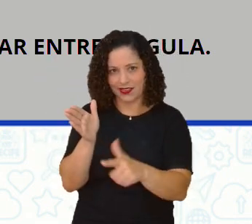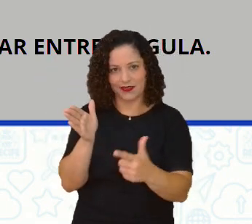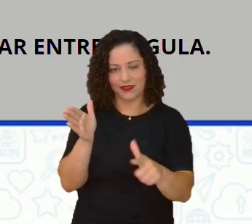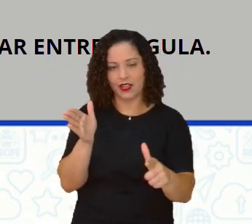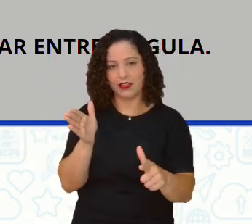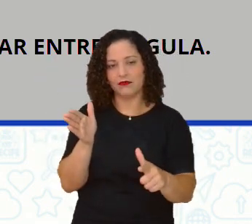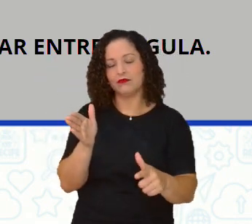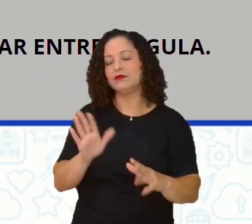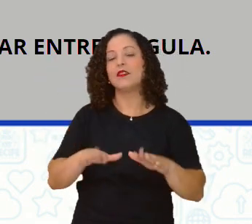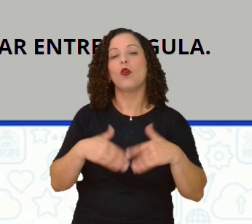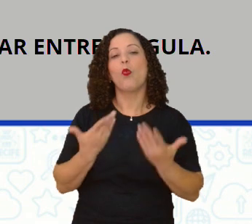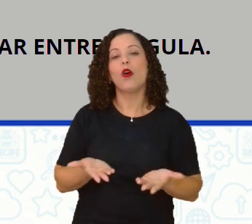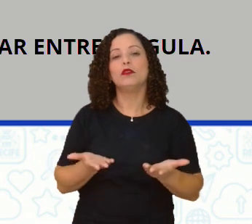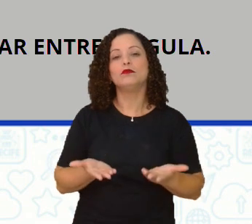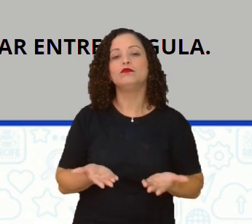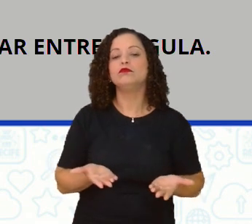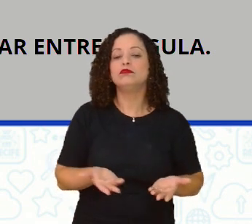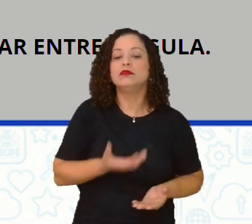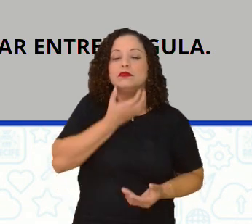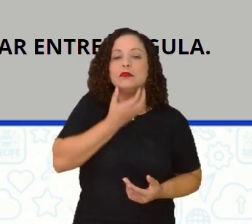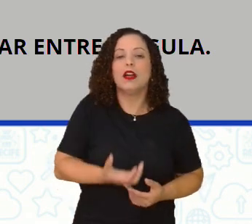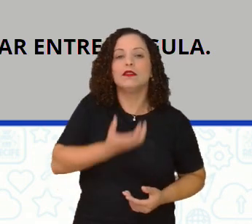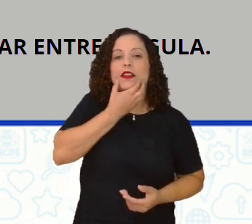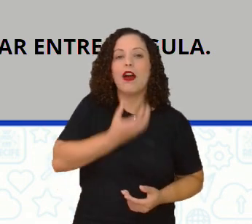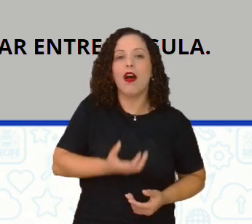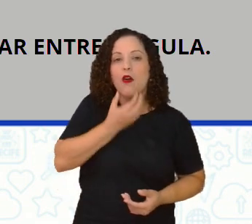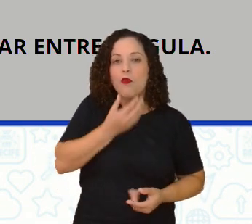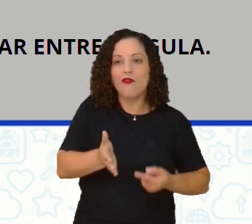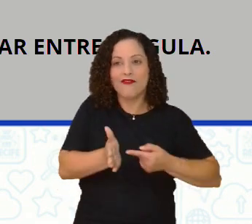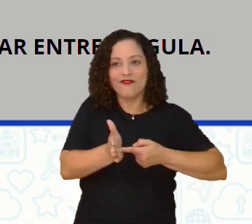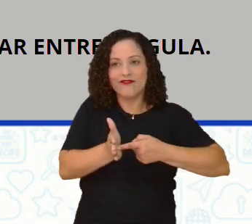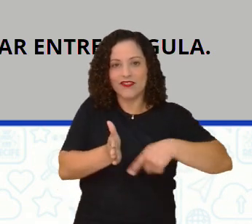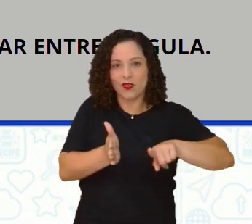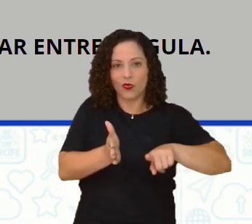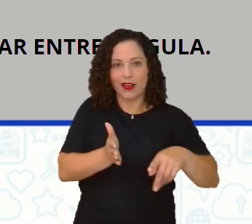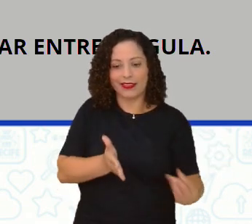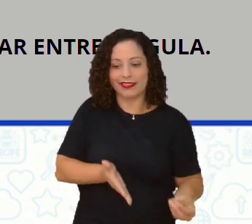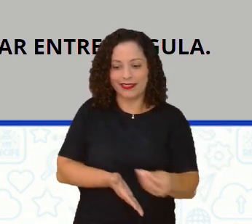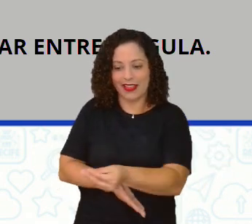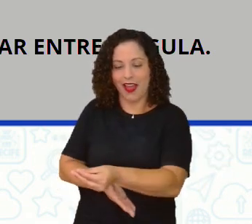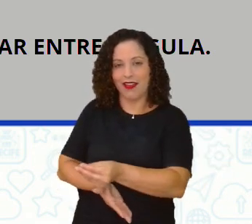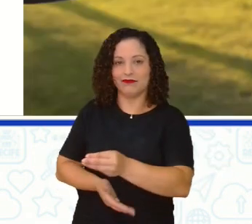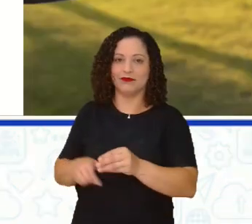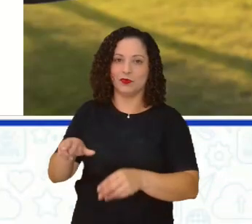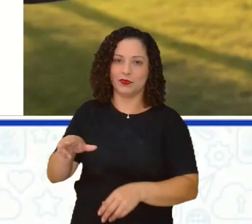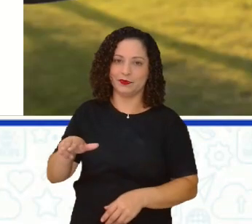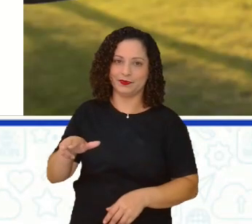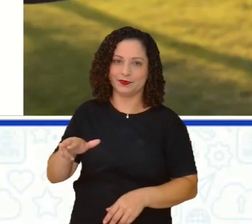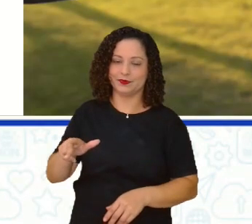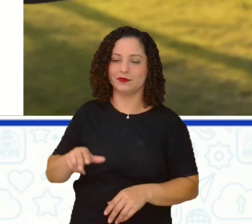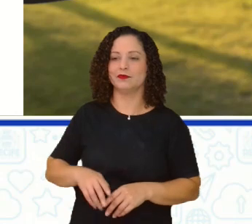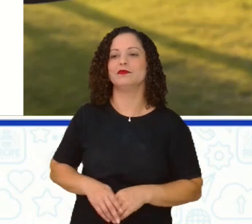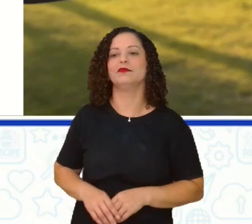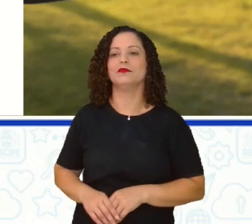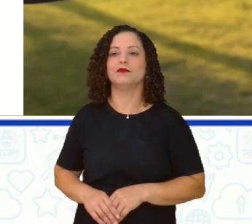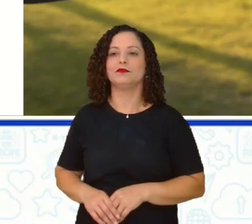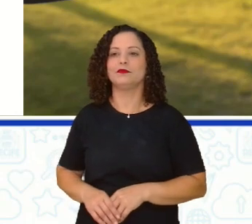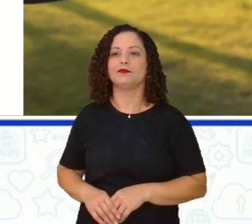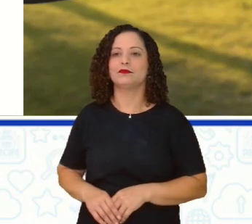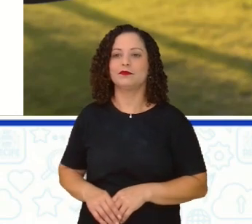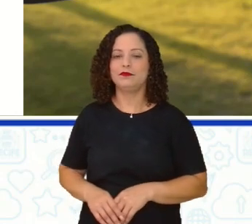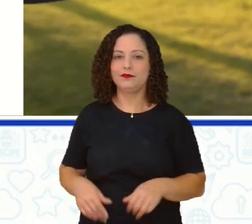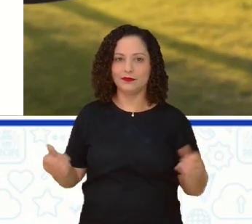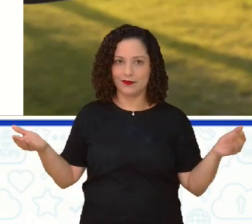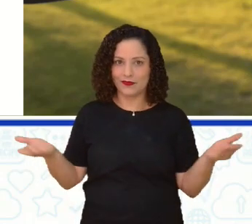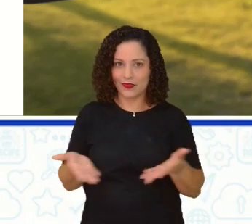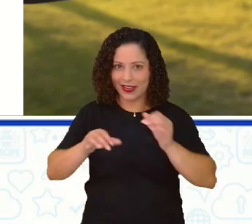depois. Quando chegou o Natal para seu irmão. Então, é uma outra estrutura. Até aqui